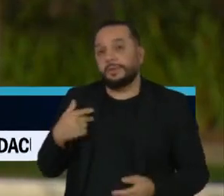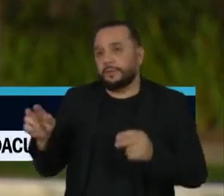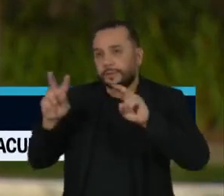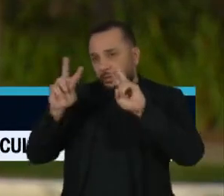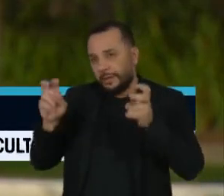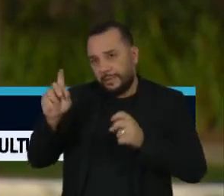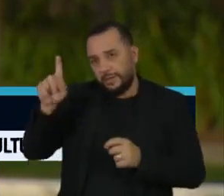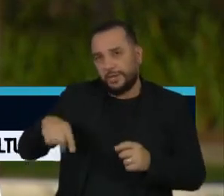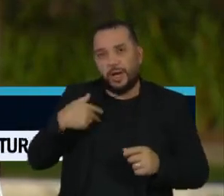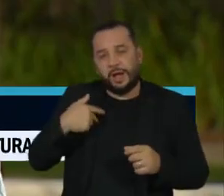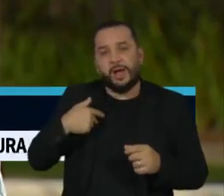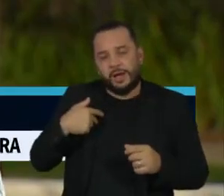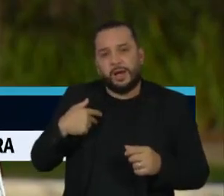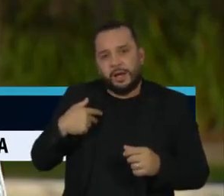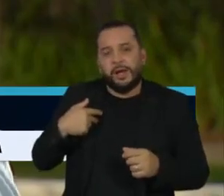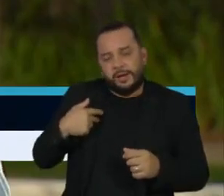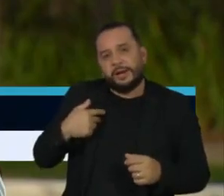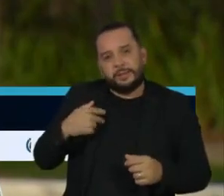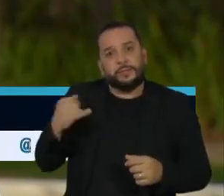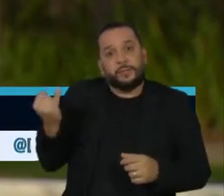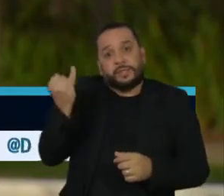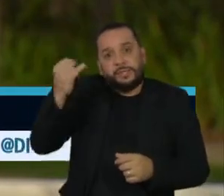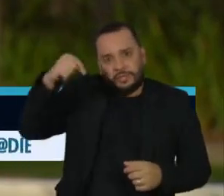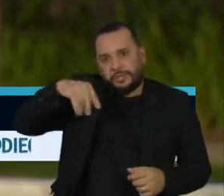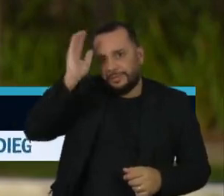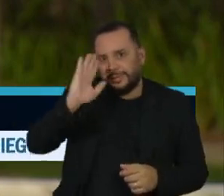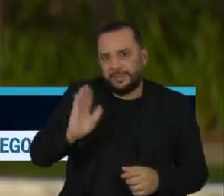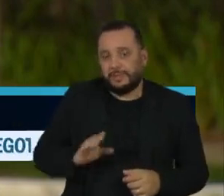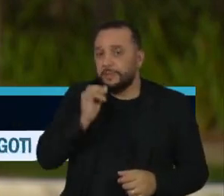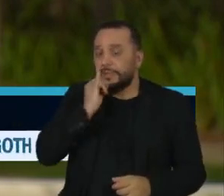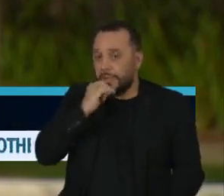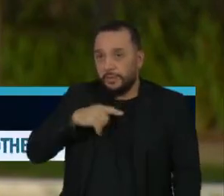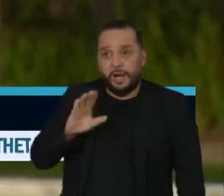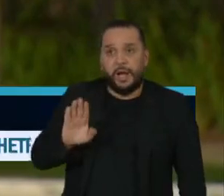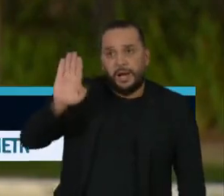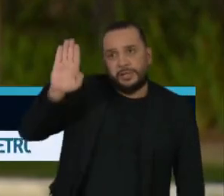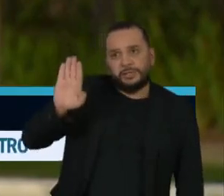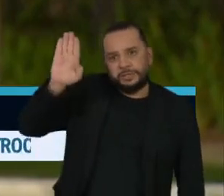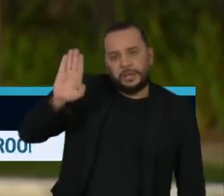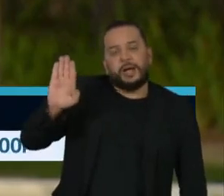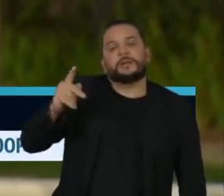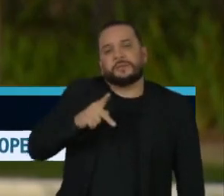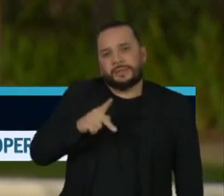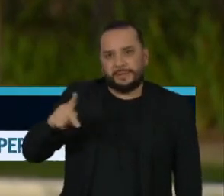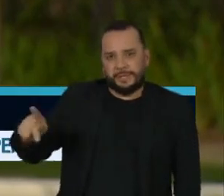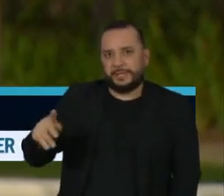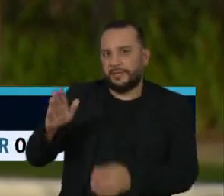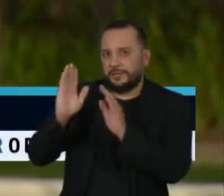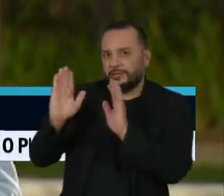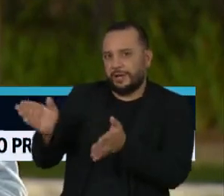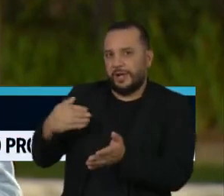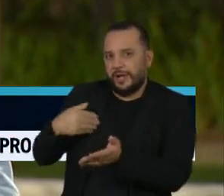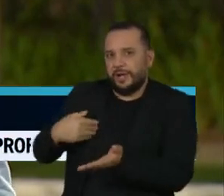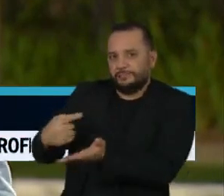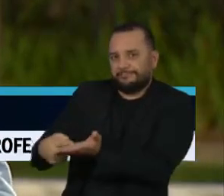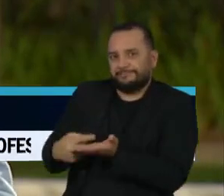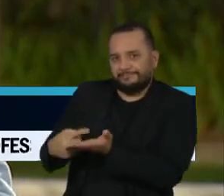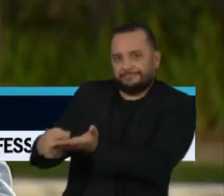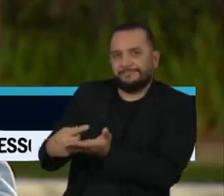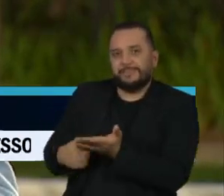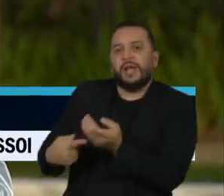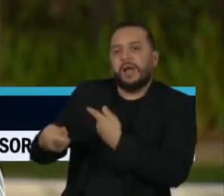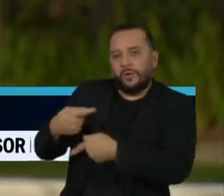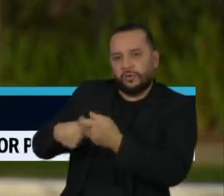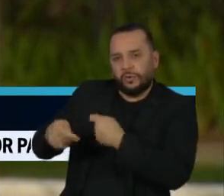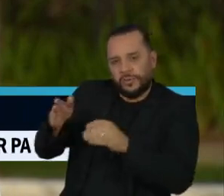virou assunto da corrida eleitoral aqui no Brasil os principais pré-candidatos da oposição à presidência já definiram a economia